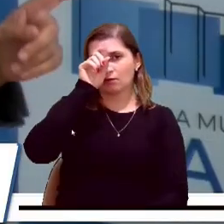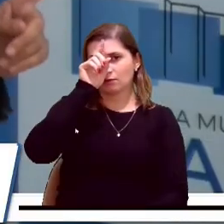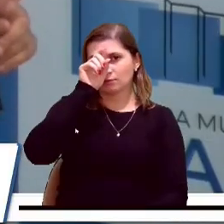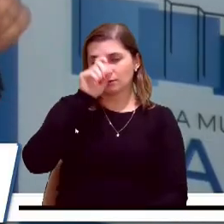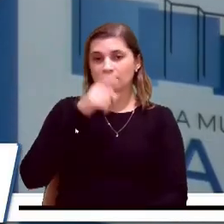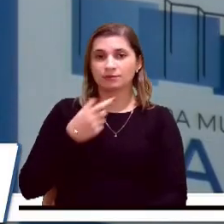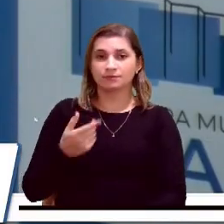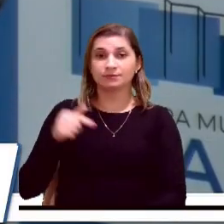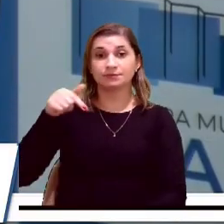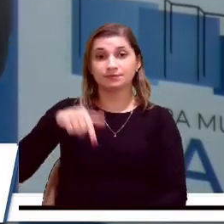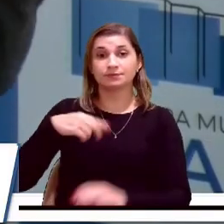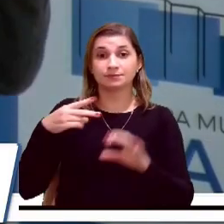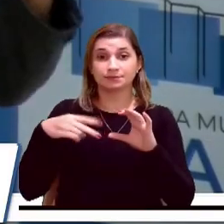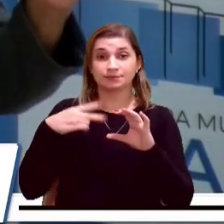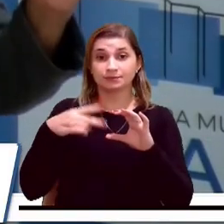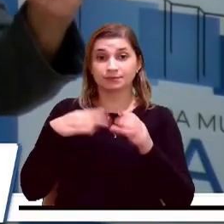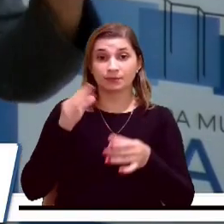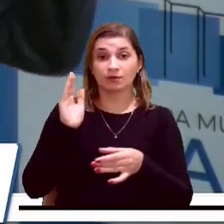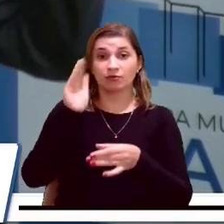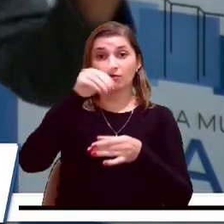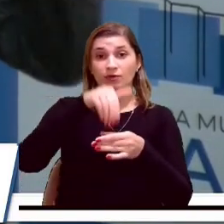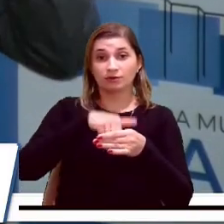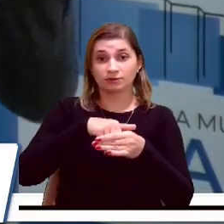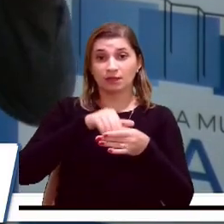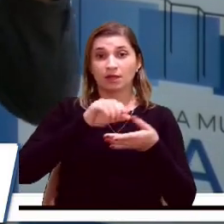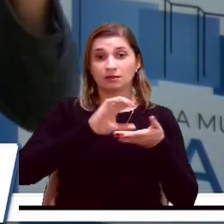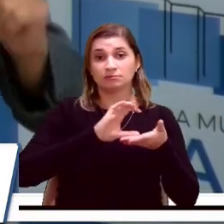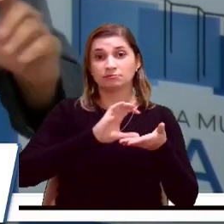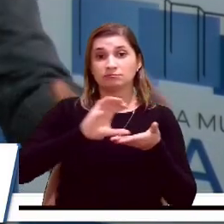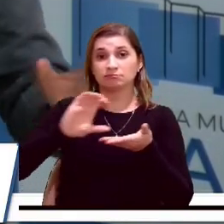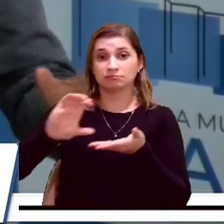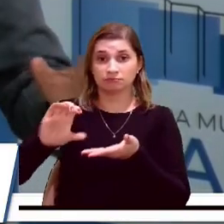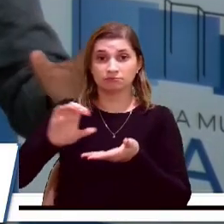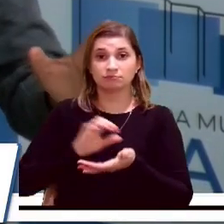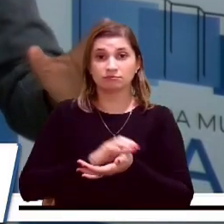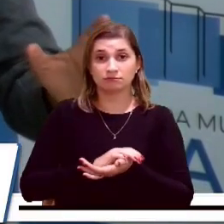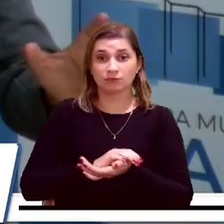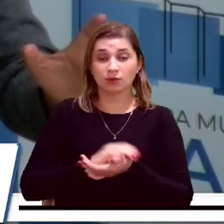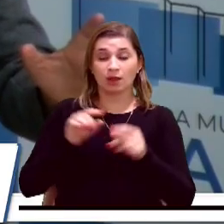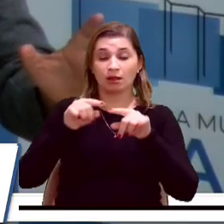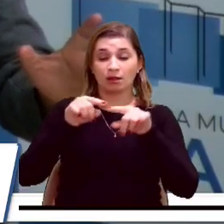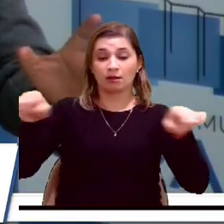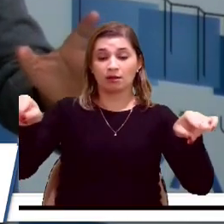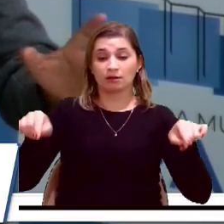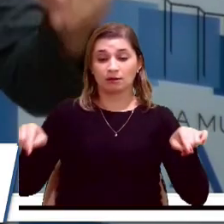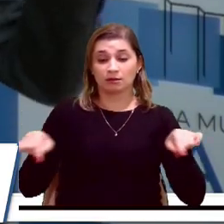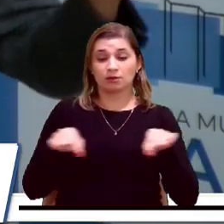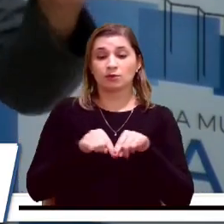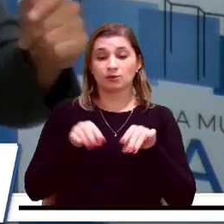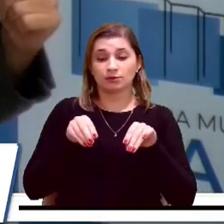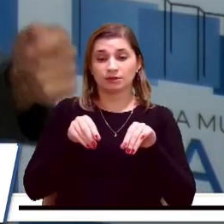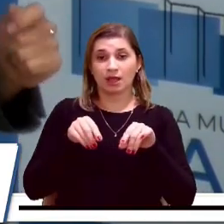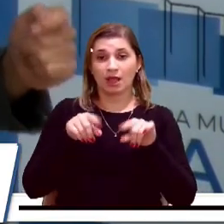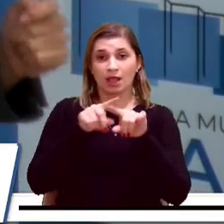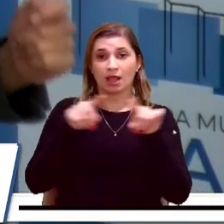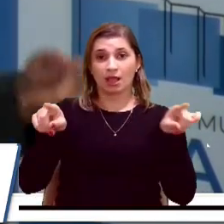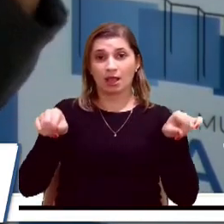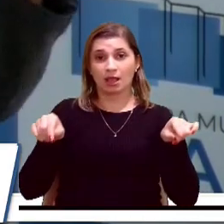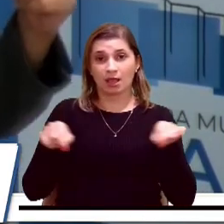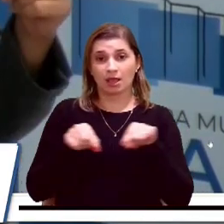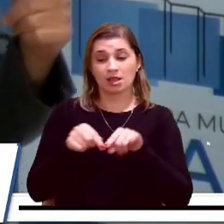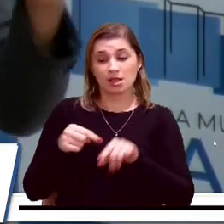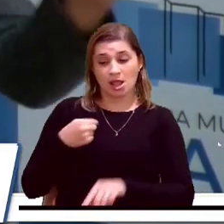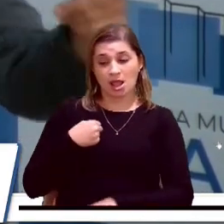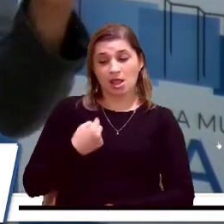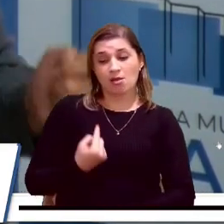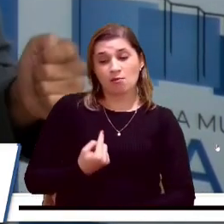que votar a destinação do terreno, eu fui um dos primeiros e ainda